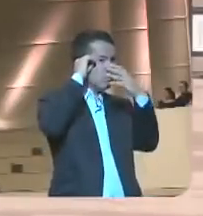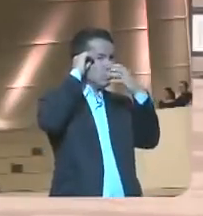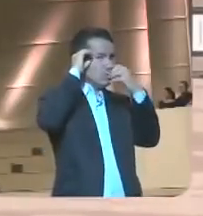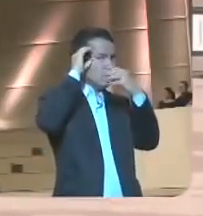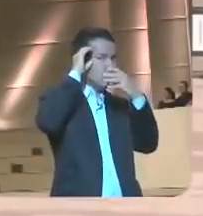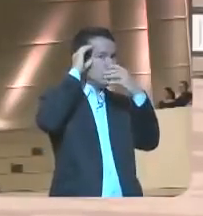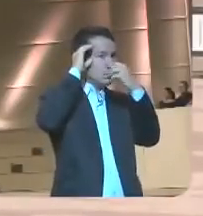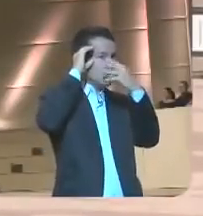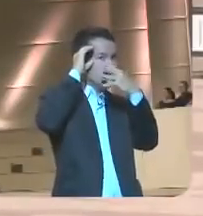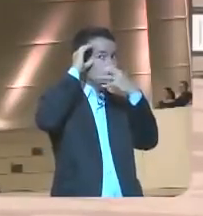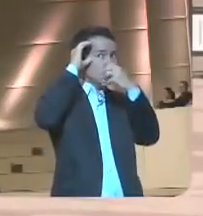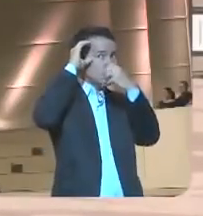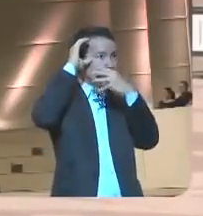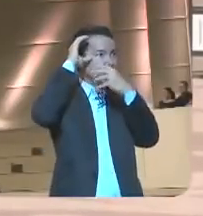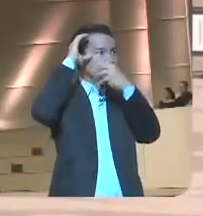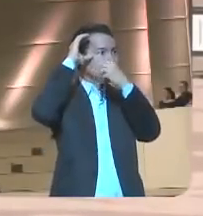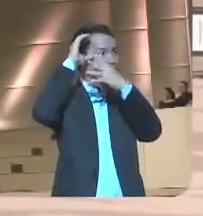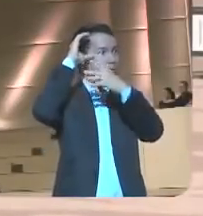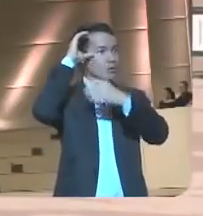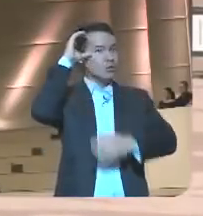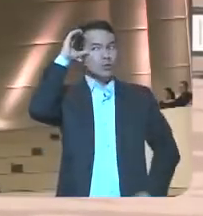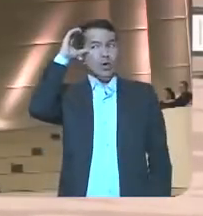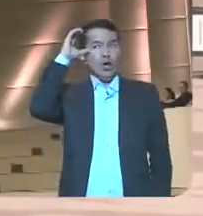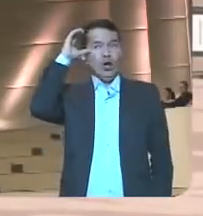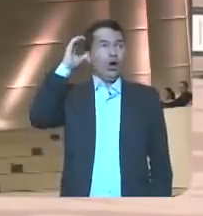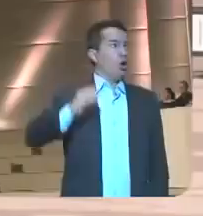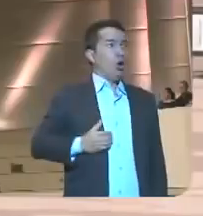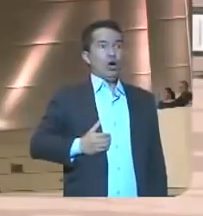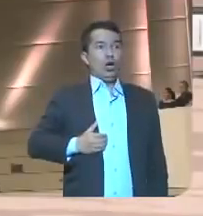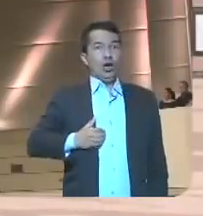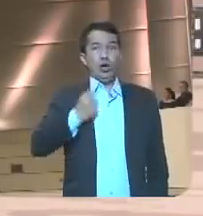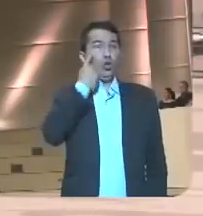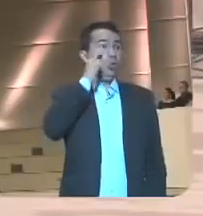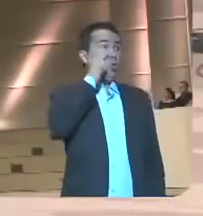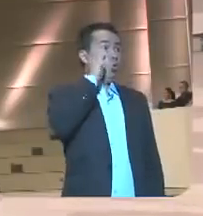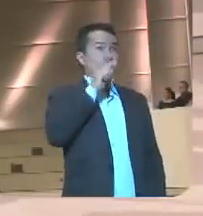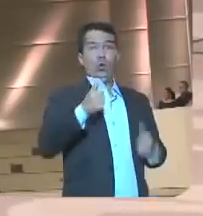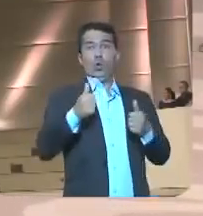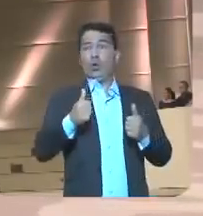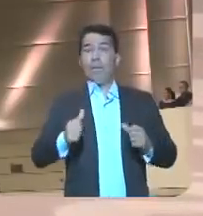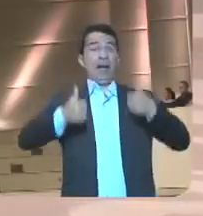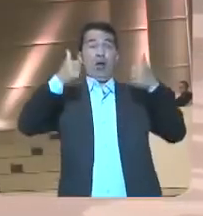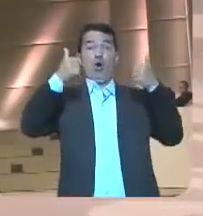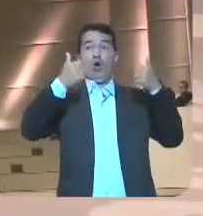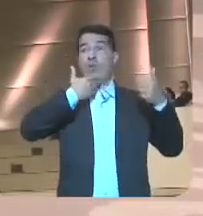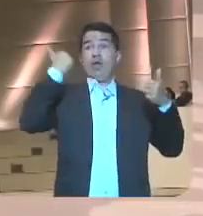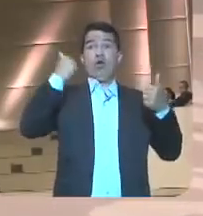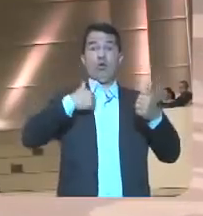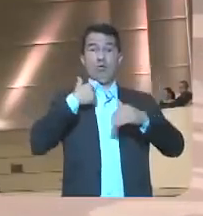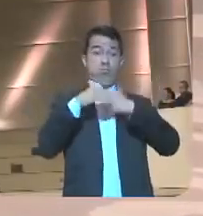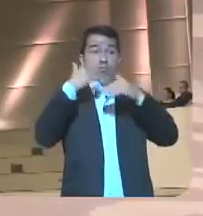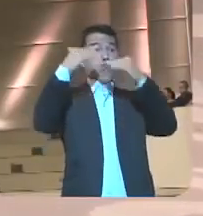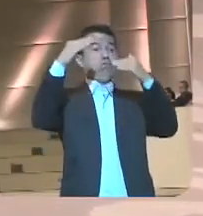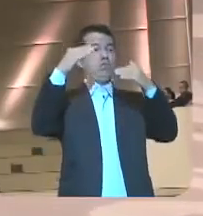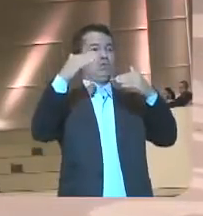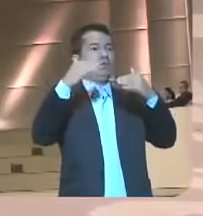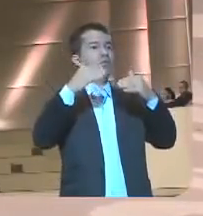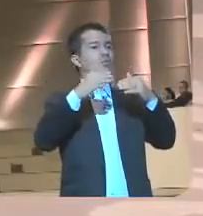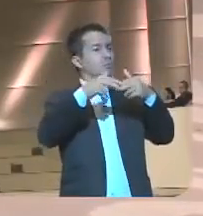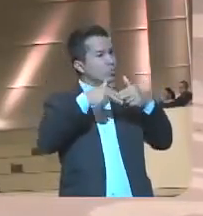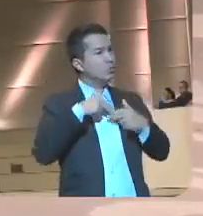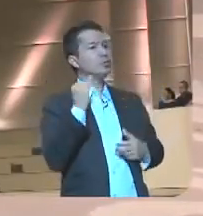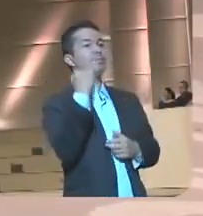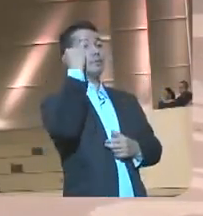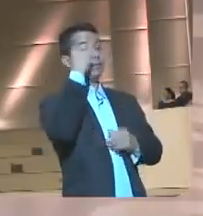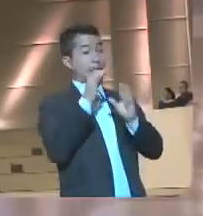deus tem muita gente sofrendo porque não deixou ainda o espírito santo controlar sua vida e